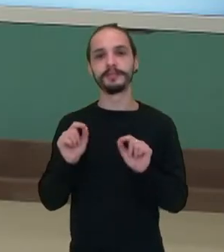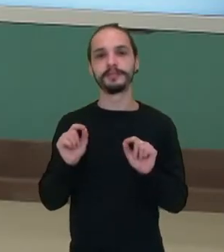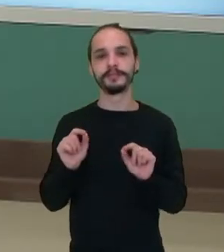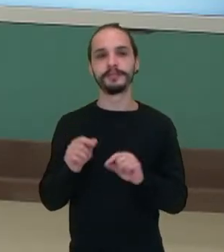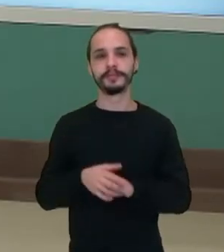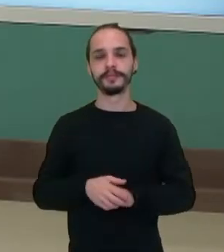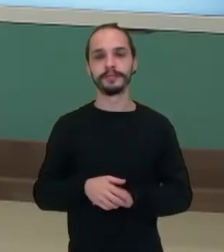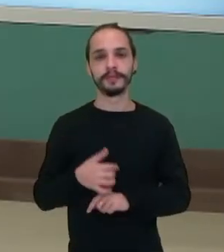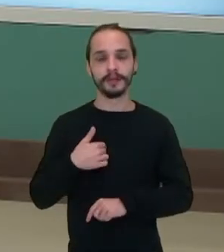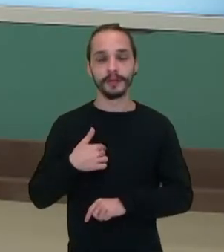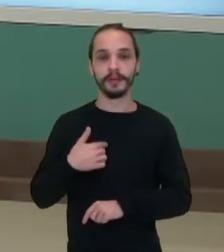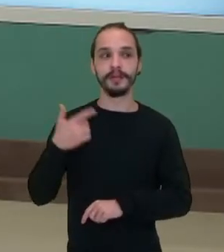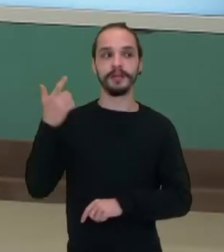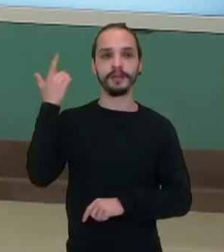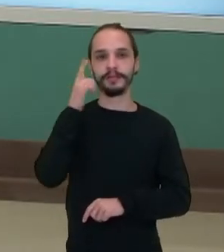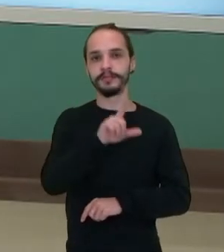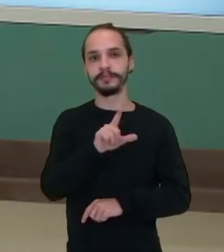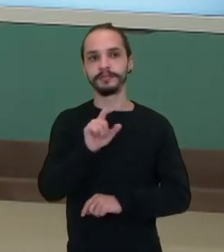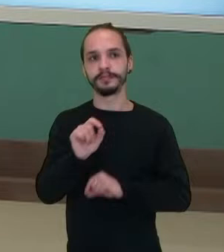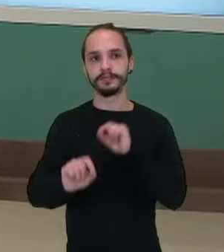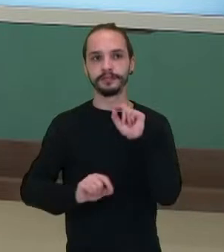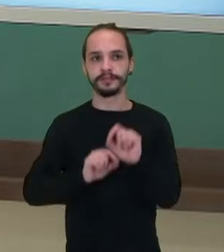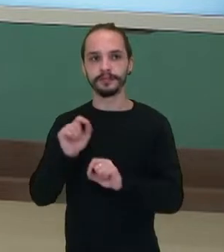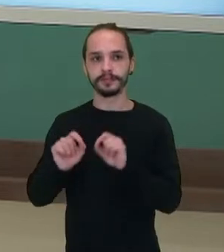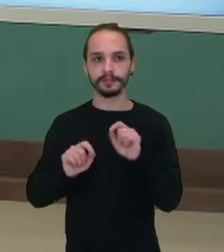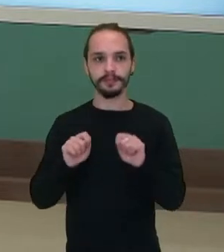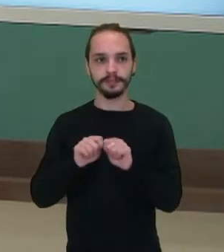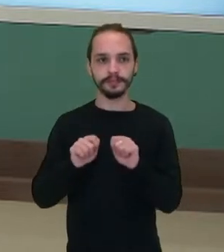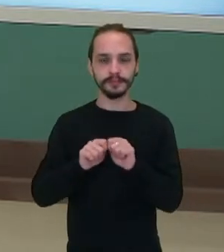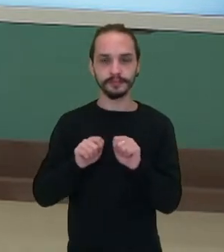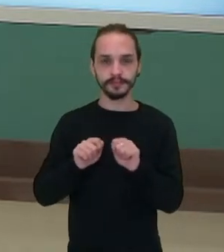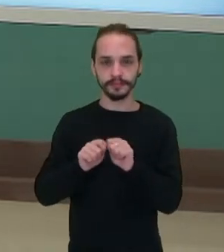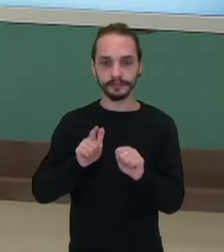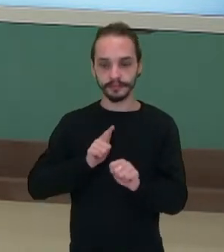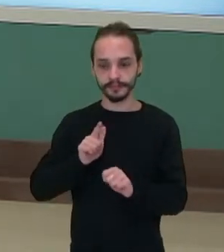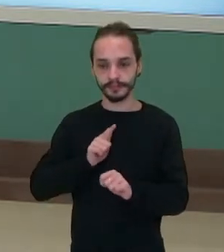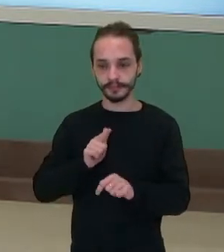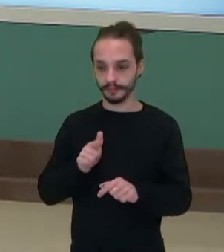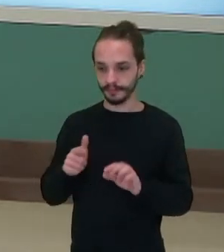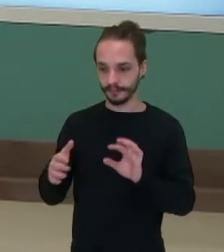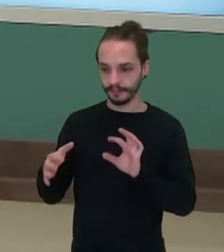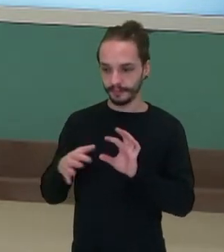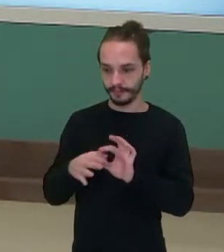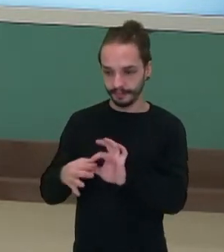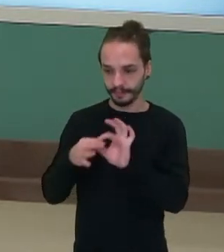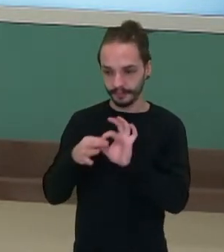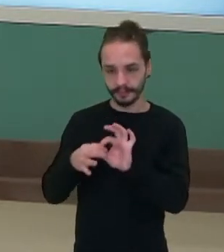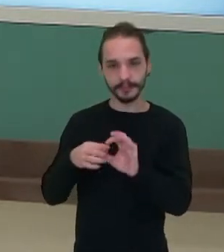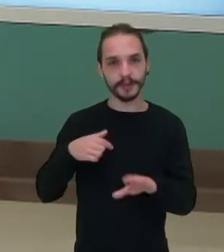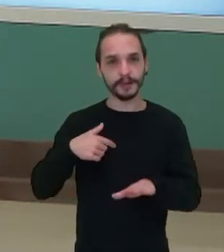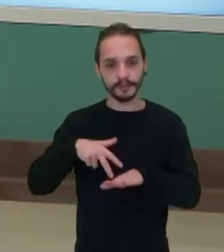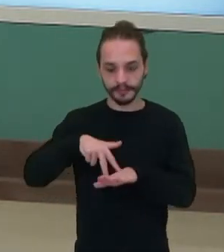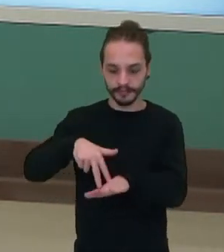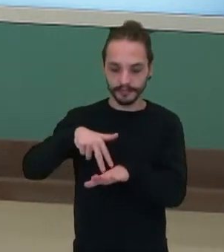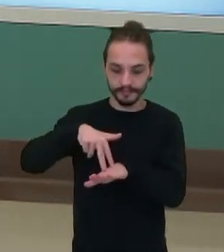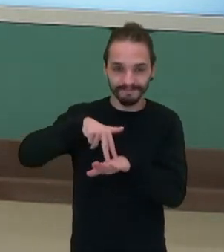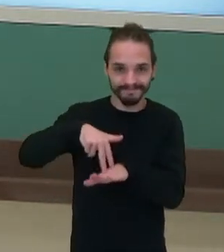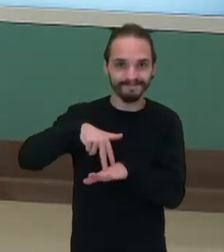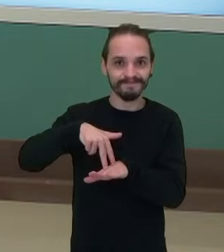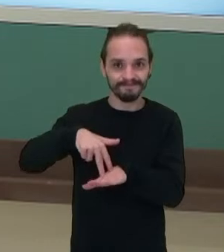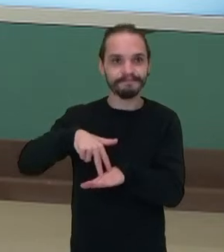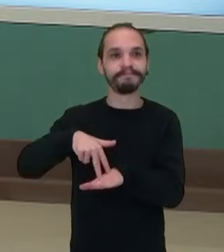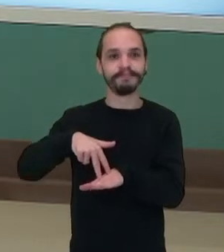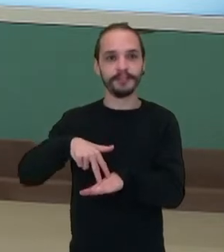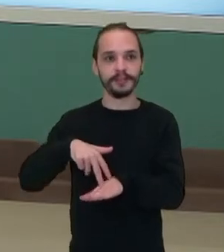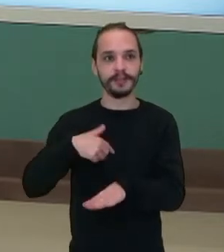acontece? Para que eu possa, né, fazer essa interação, eu preciso ter uma interação com o solo. Ou seja, para que eu